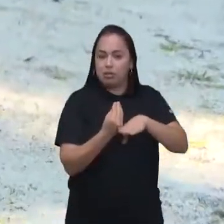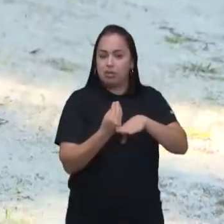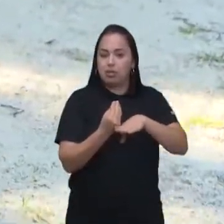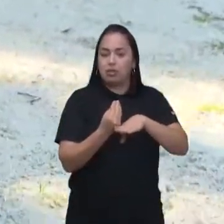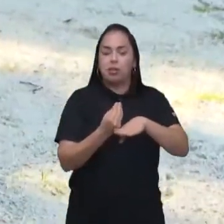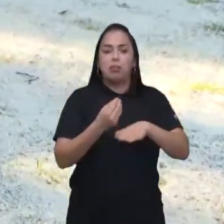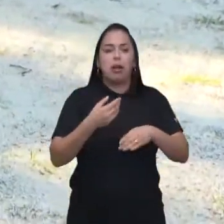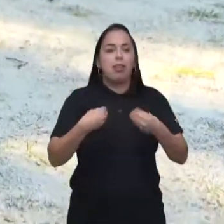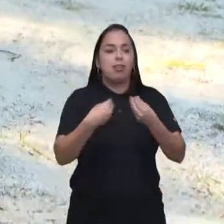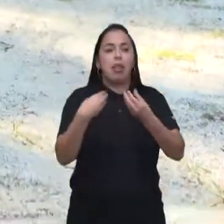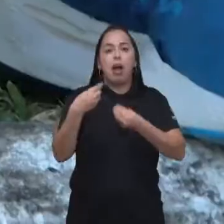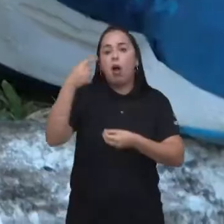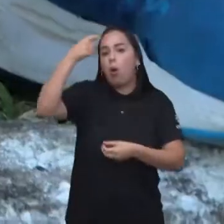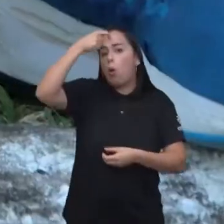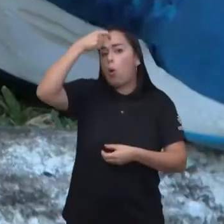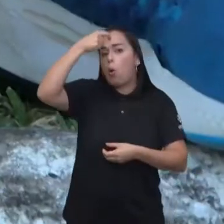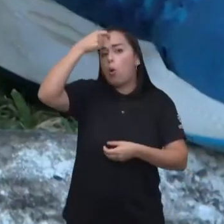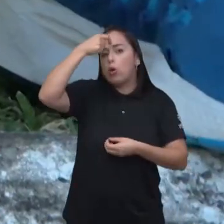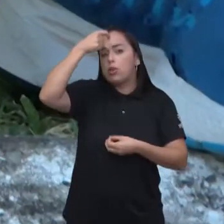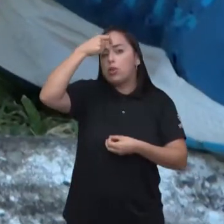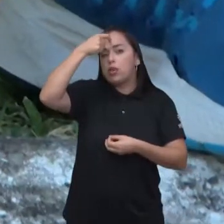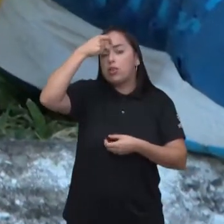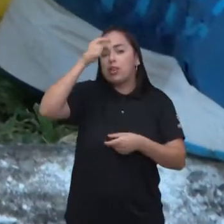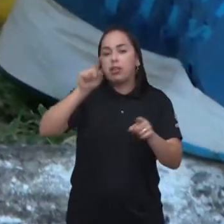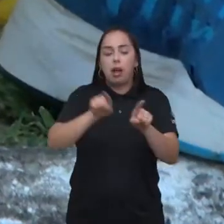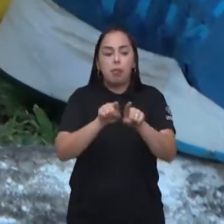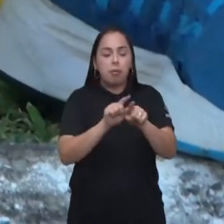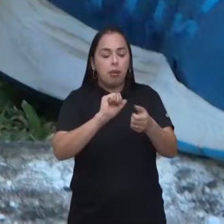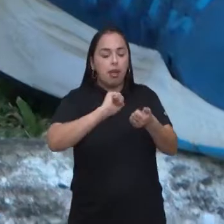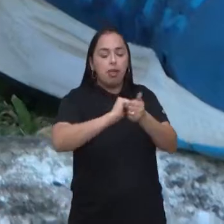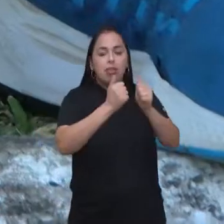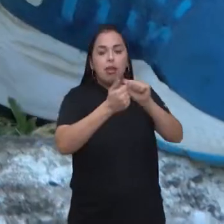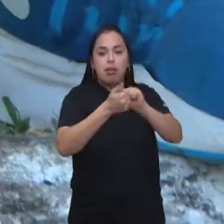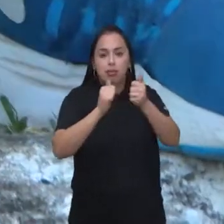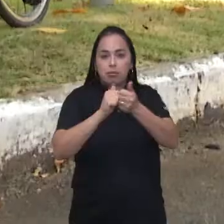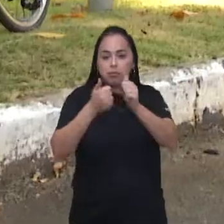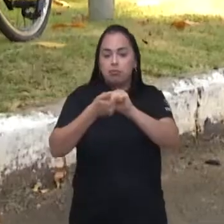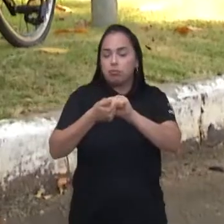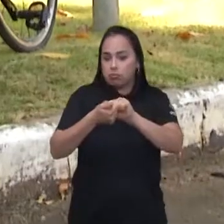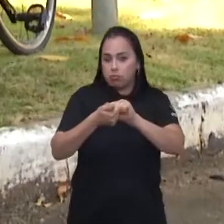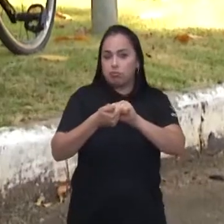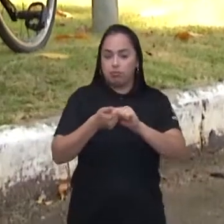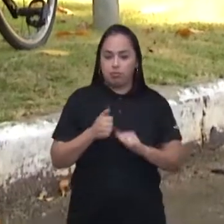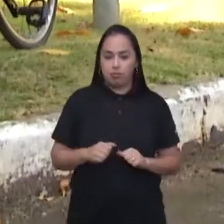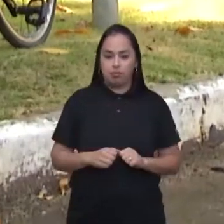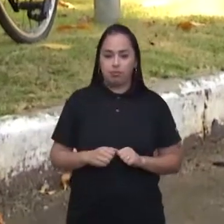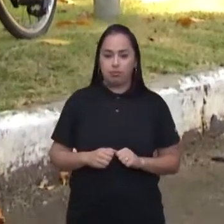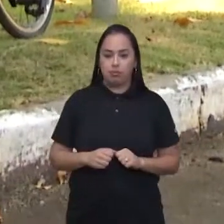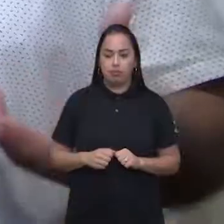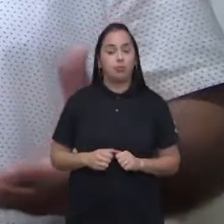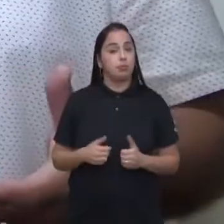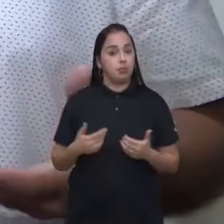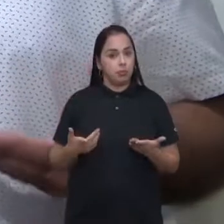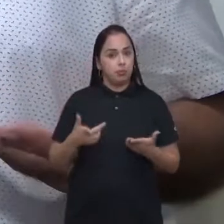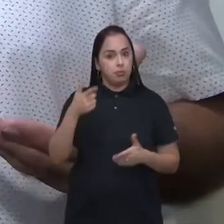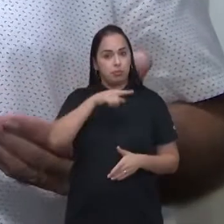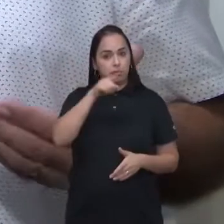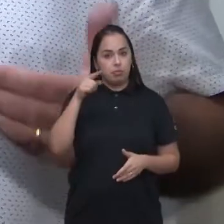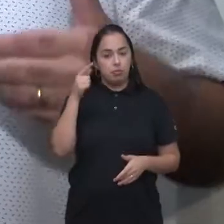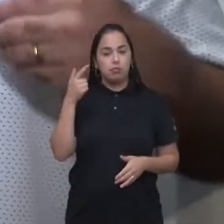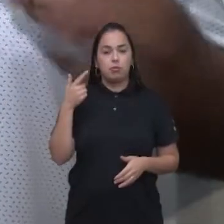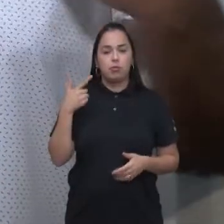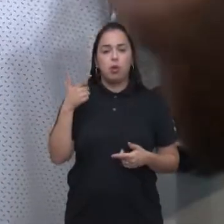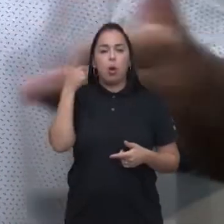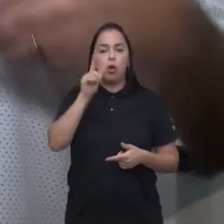pode trazer a conscientização sobre melhorias e adequações de acessibilidade para pessoas com deficiência você